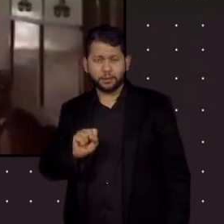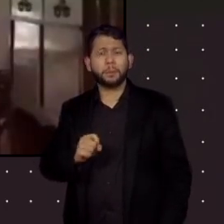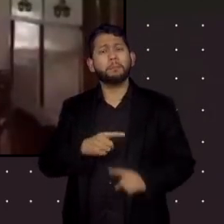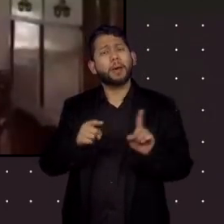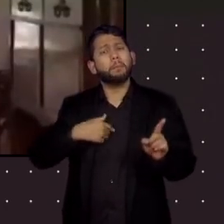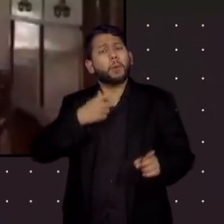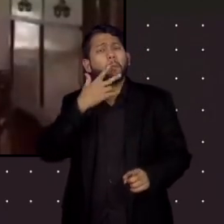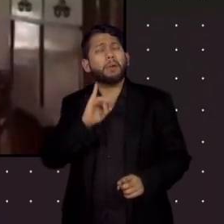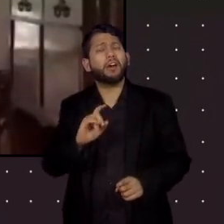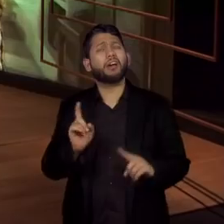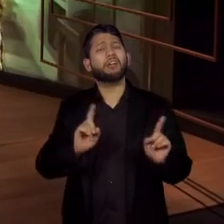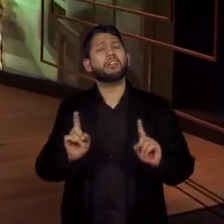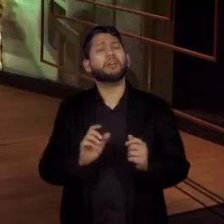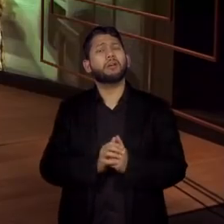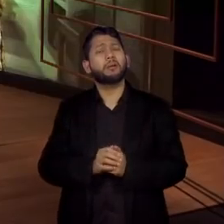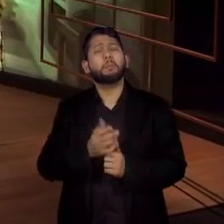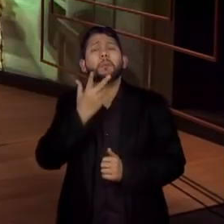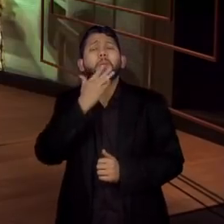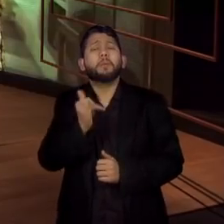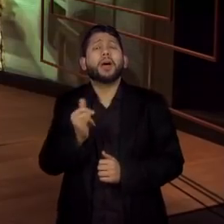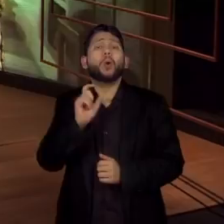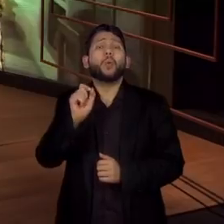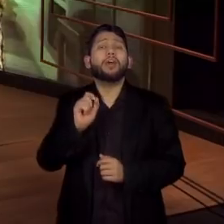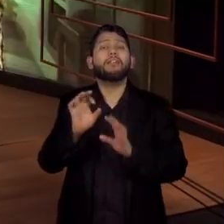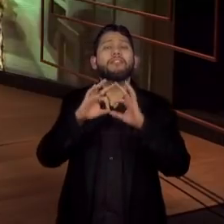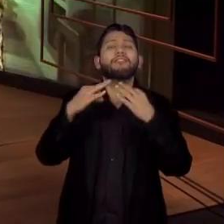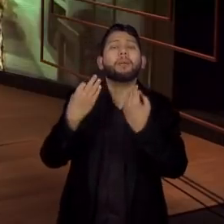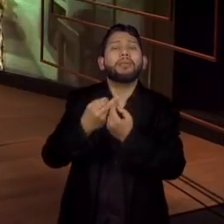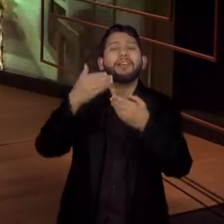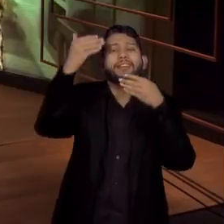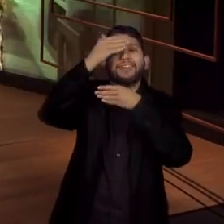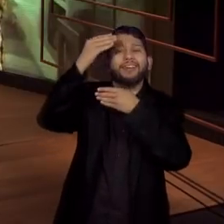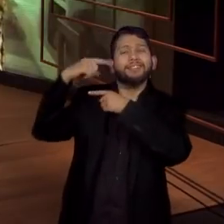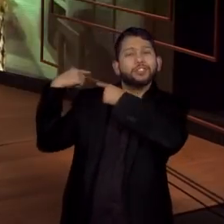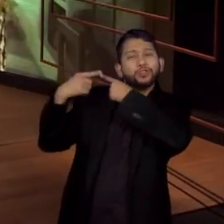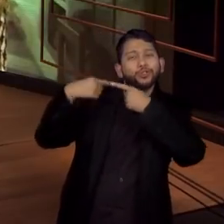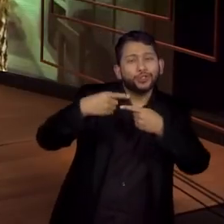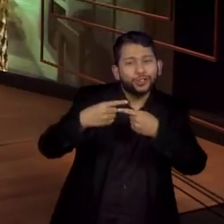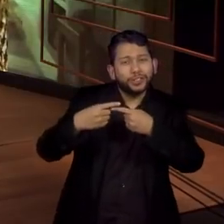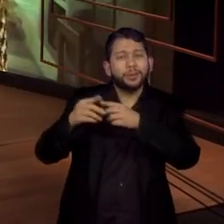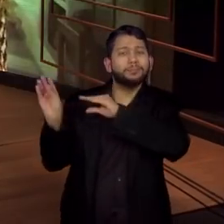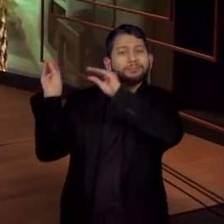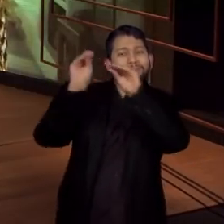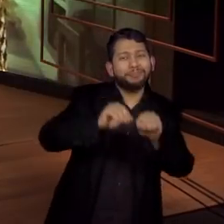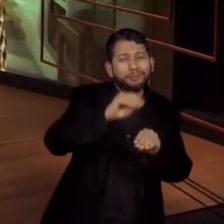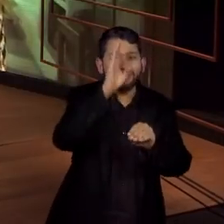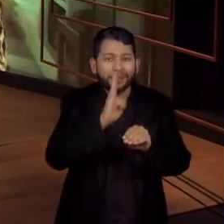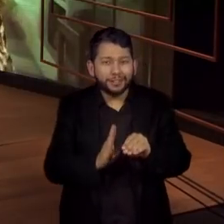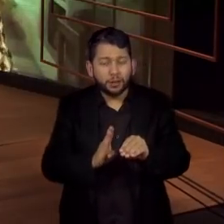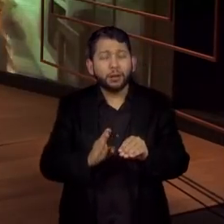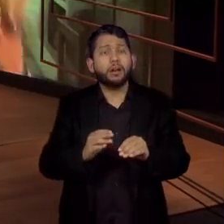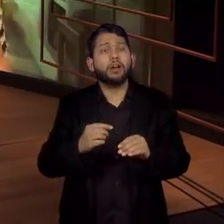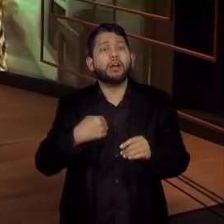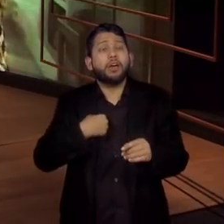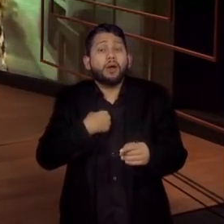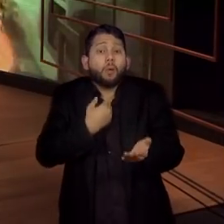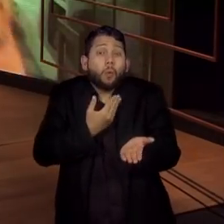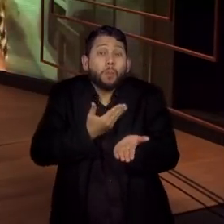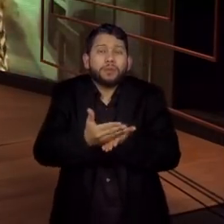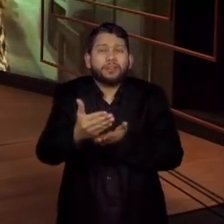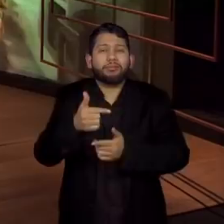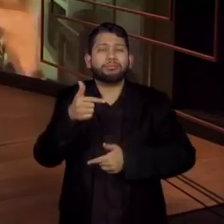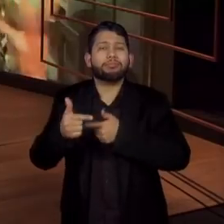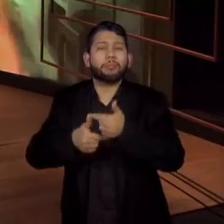pai já era descendente de árabes. Quando eu comecei a carreira, né,